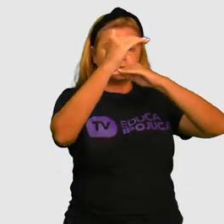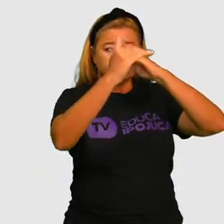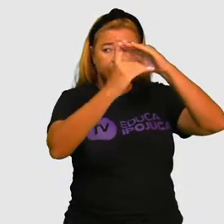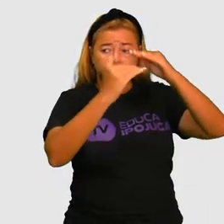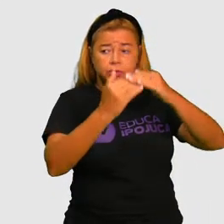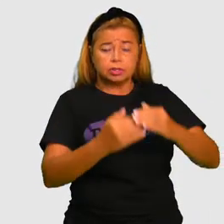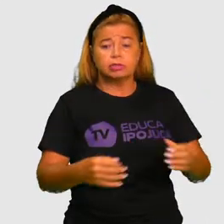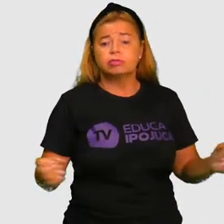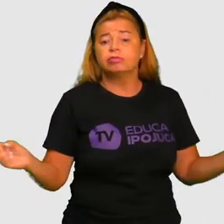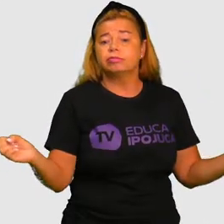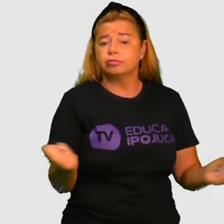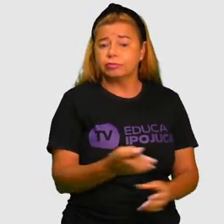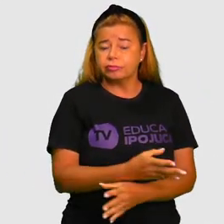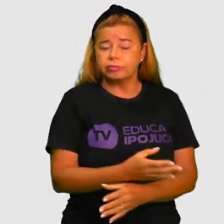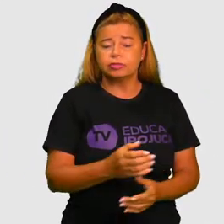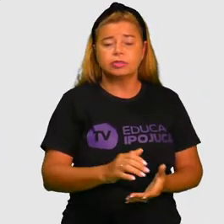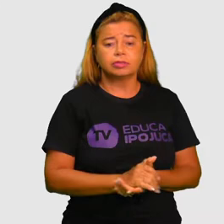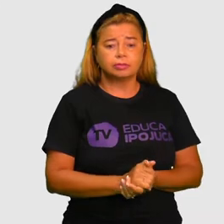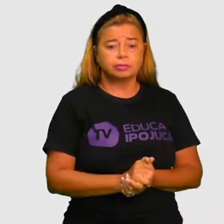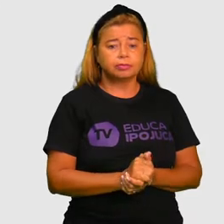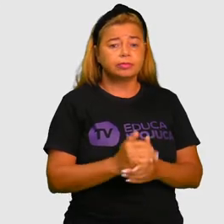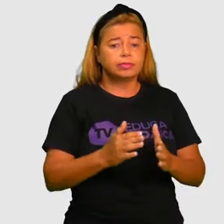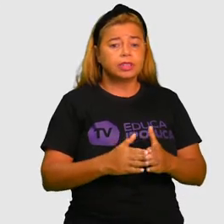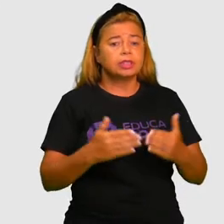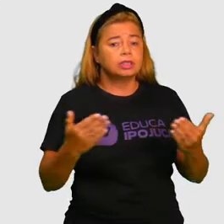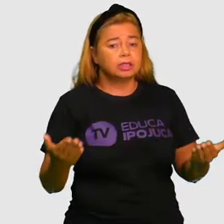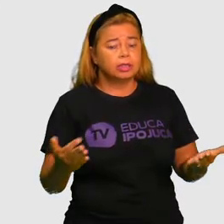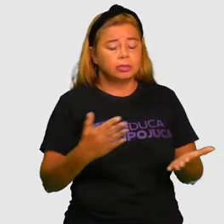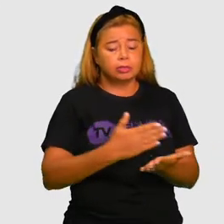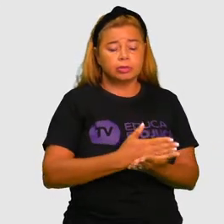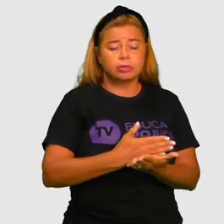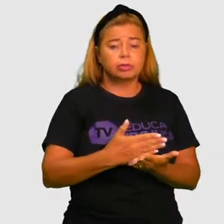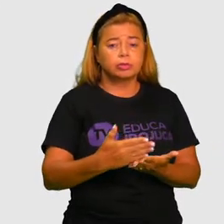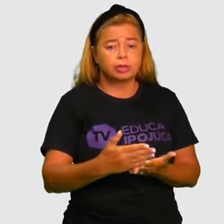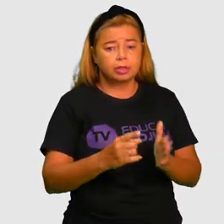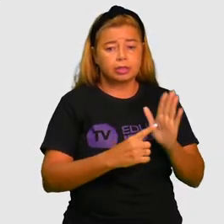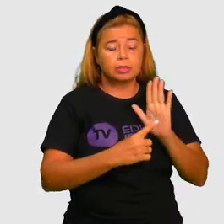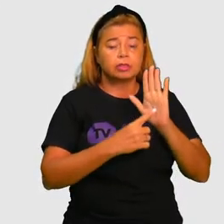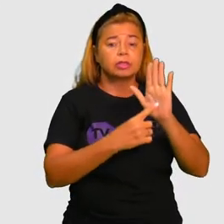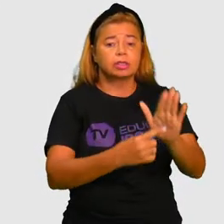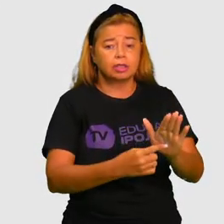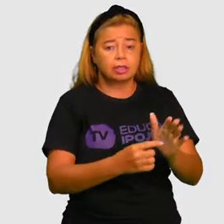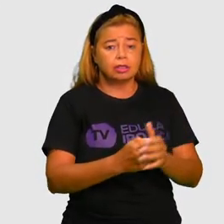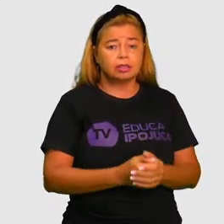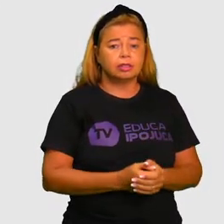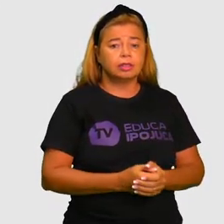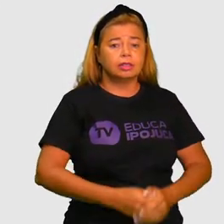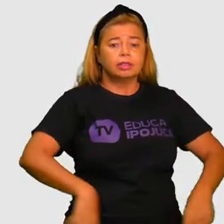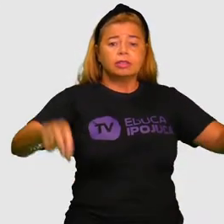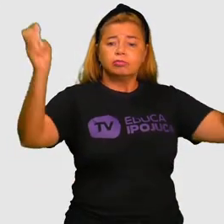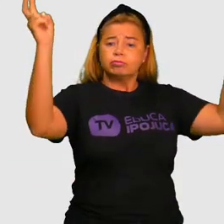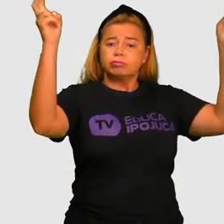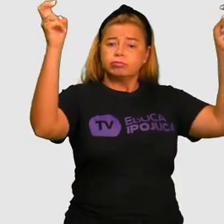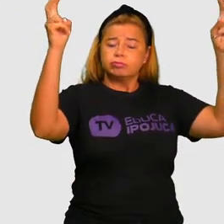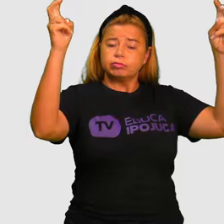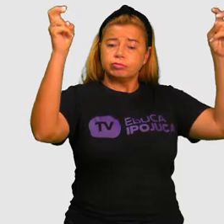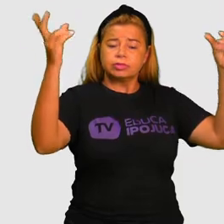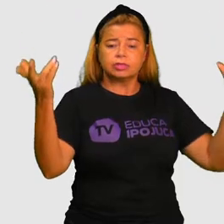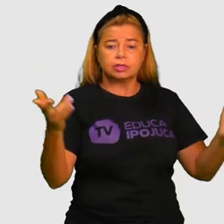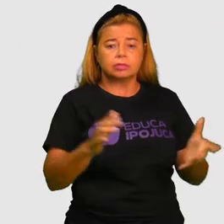conclusão Então a gente vai começar pela introdução e sem muitos tema e temos serve